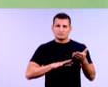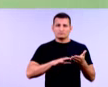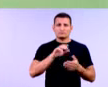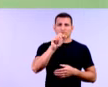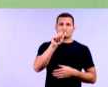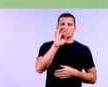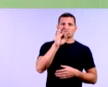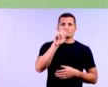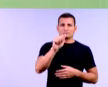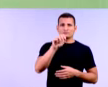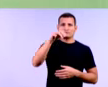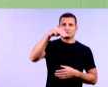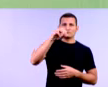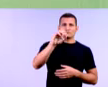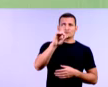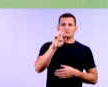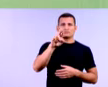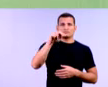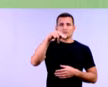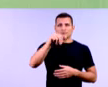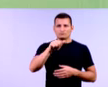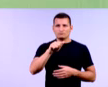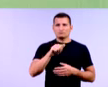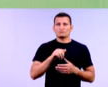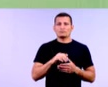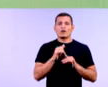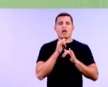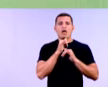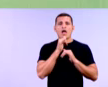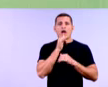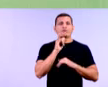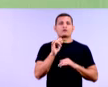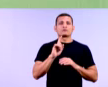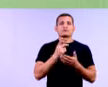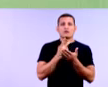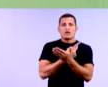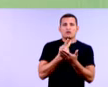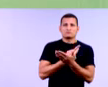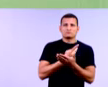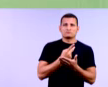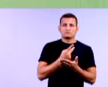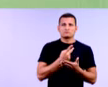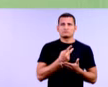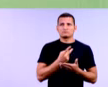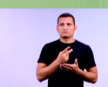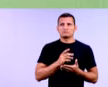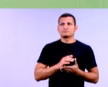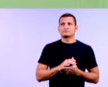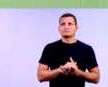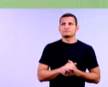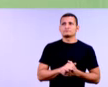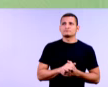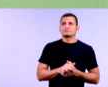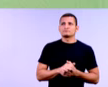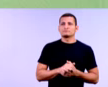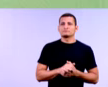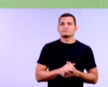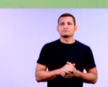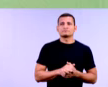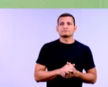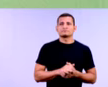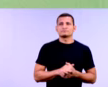em um erro. Mas se for seguir ao pé da letra, seria tudo por extenso, professora Tayane.